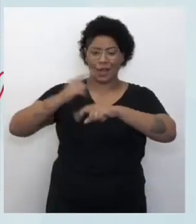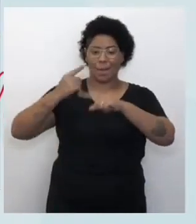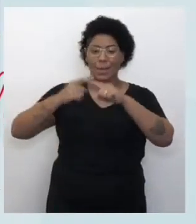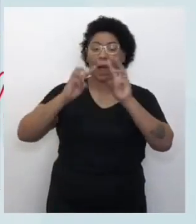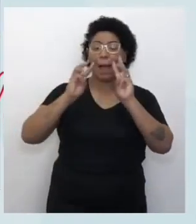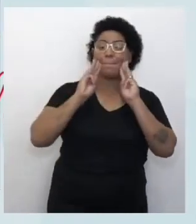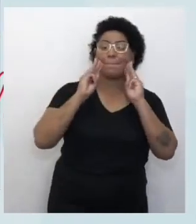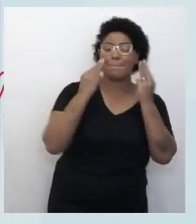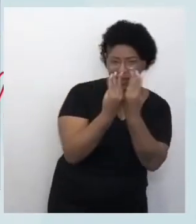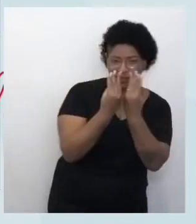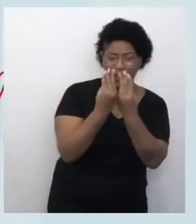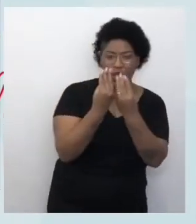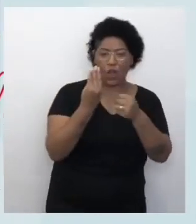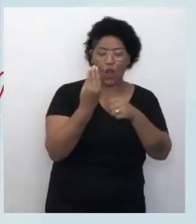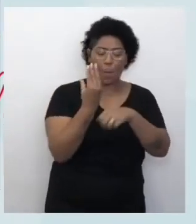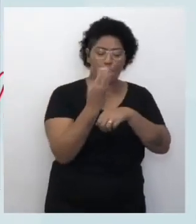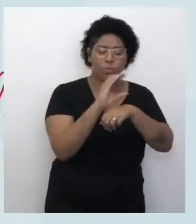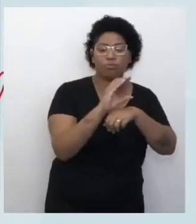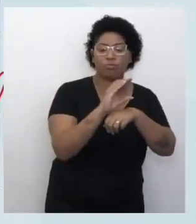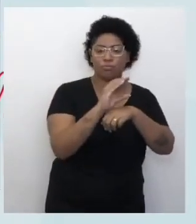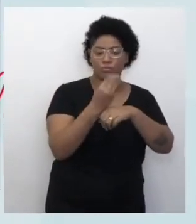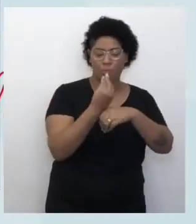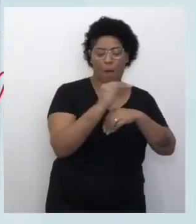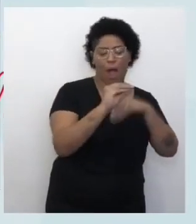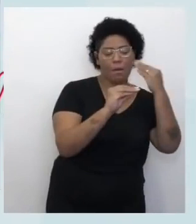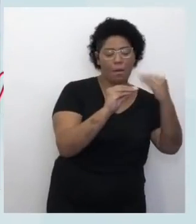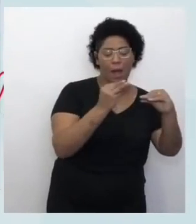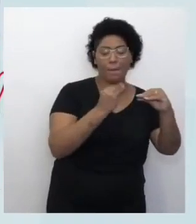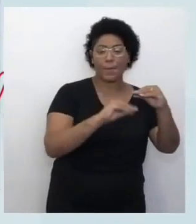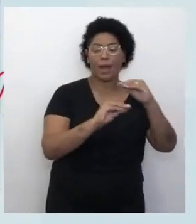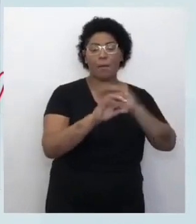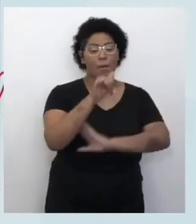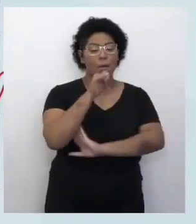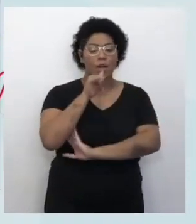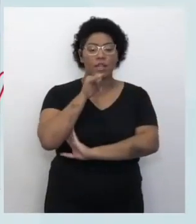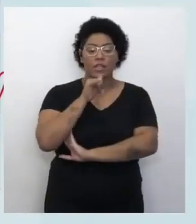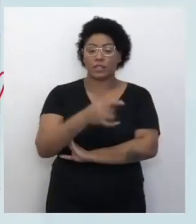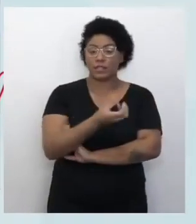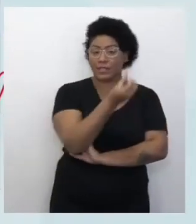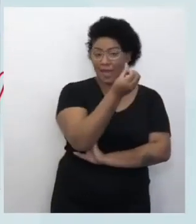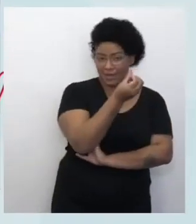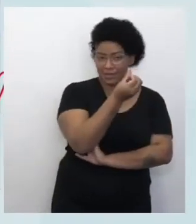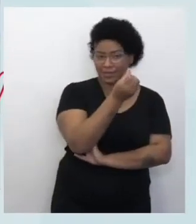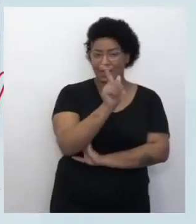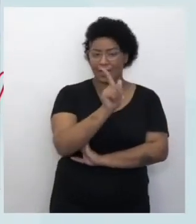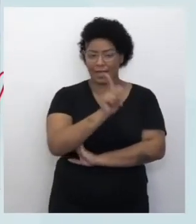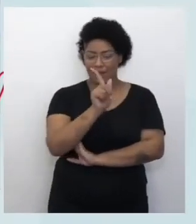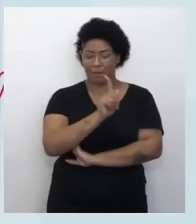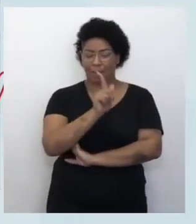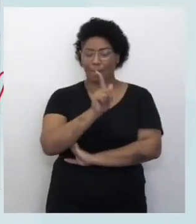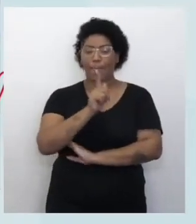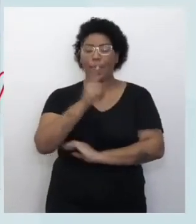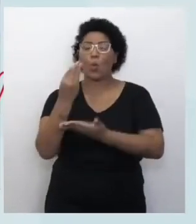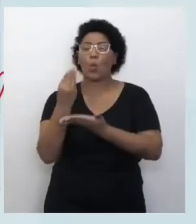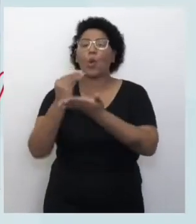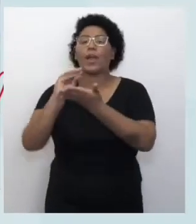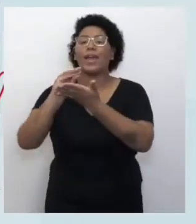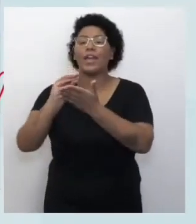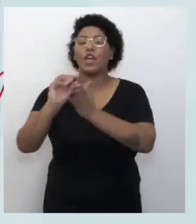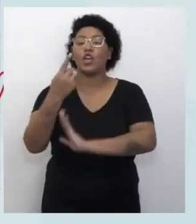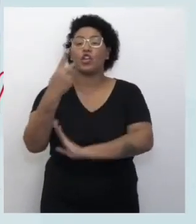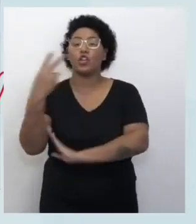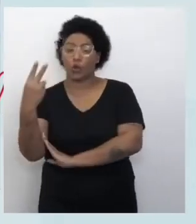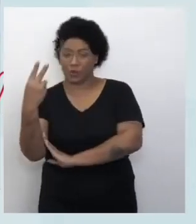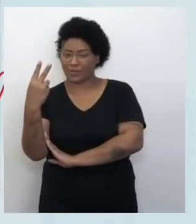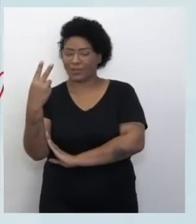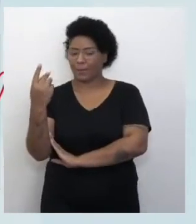massas, ok? Então aqui se eu tinha 6 gramas de magnésio, eu aumentei para 12.